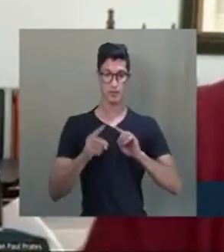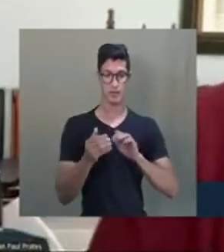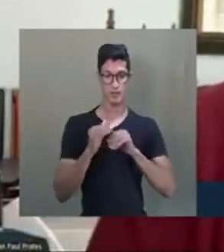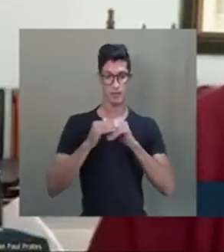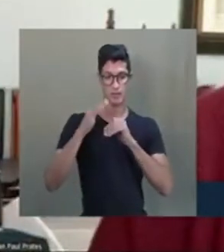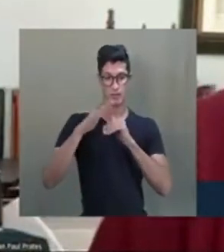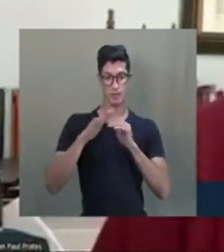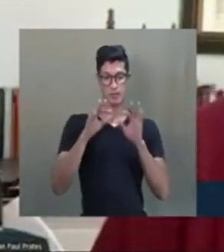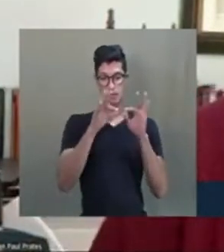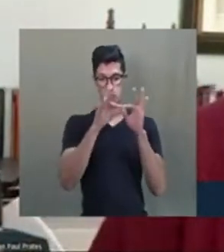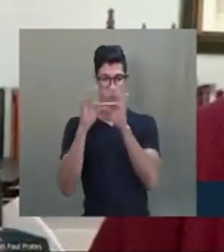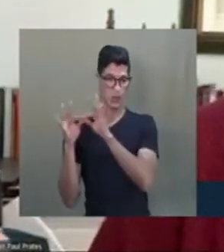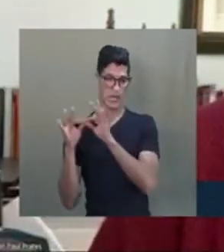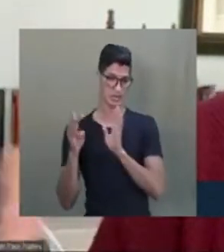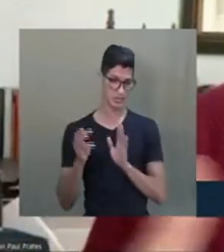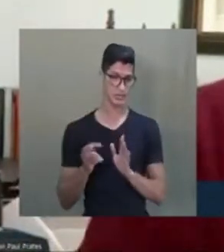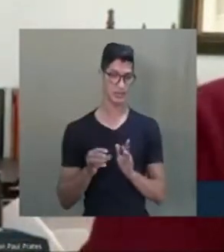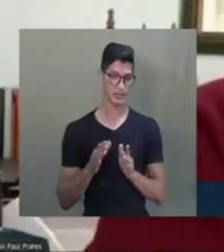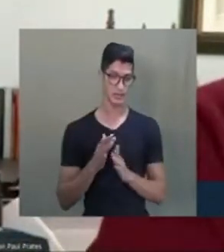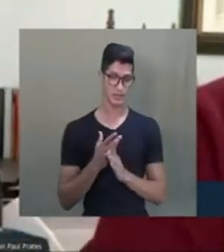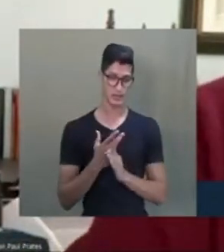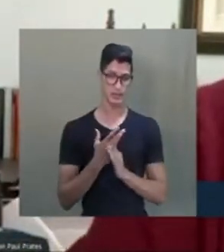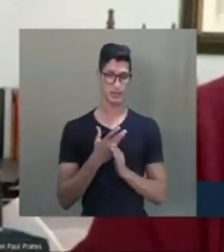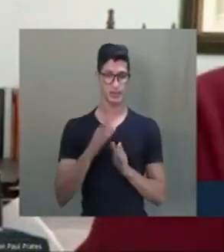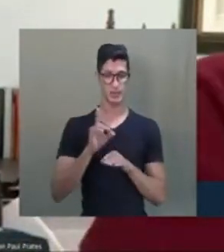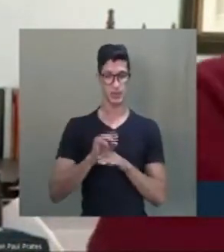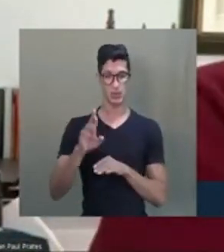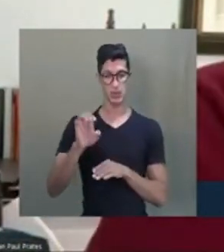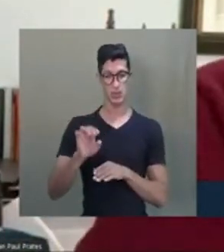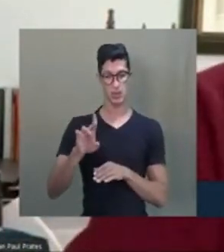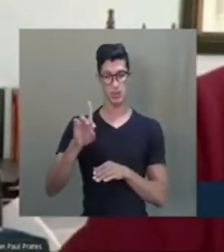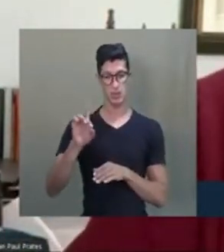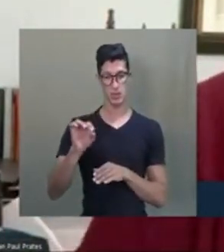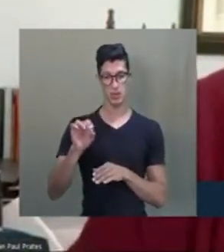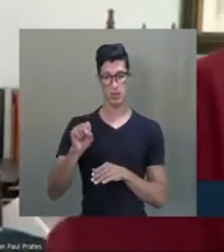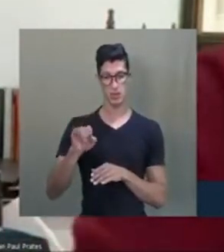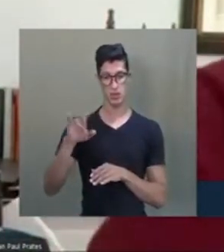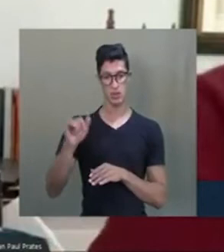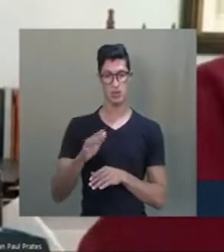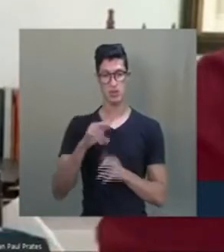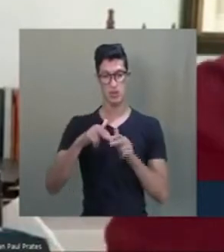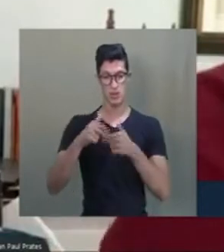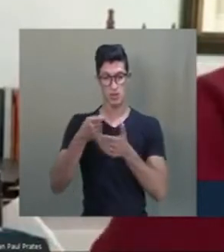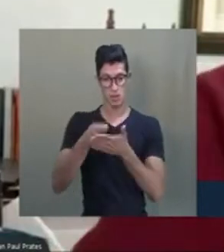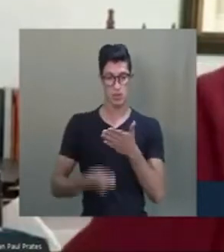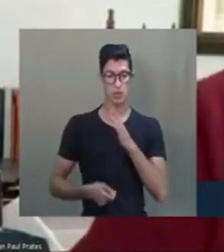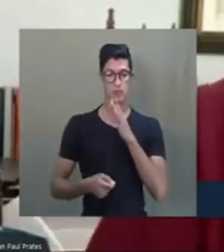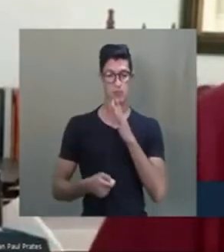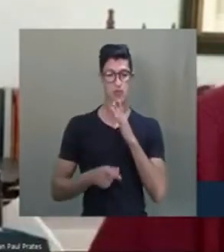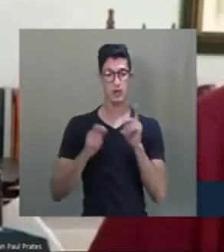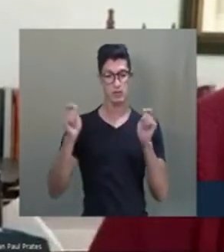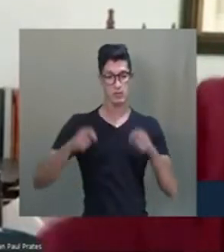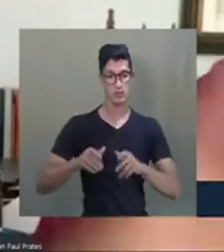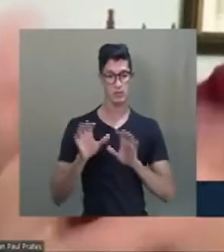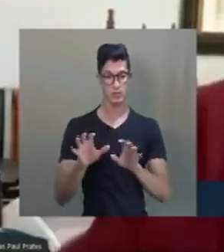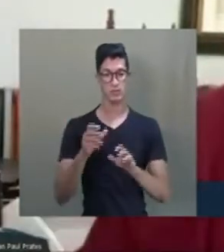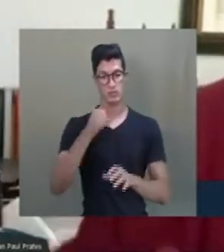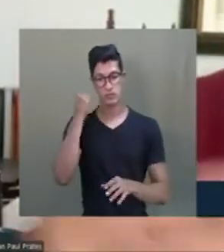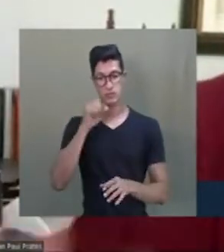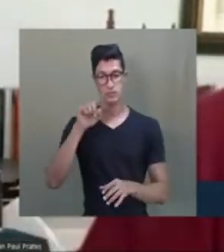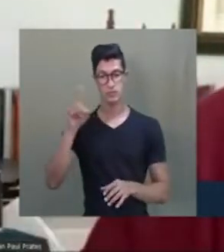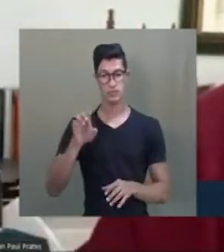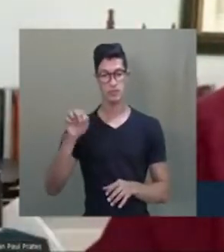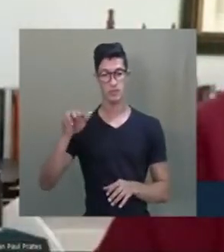mínimo de coerência aqui, não é? A senadora doutora Eudócia provavelmente é a relatora por isso, que conhece essa situação. A senadora